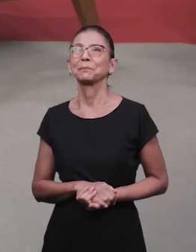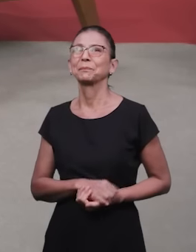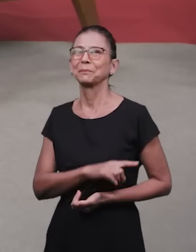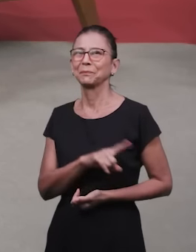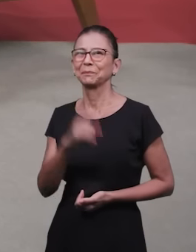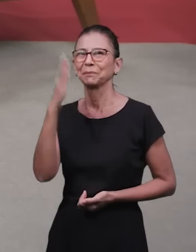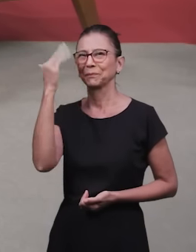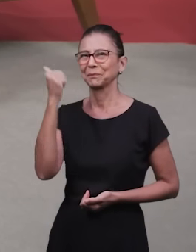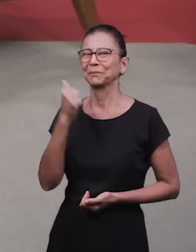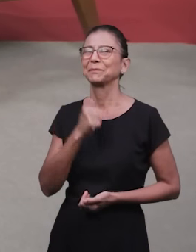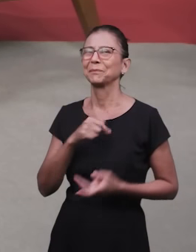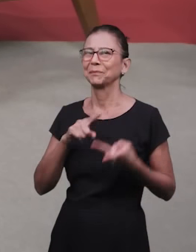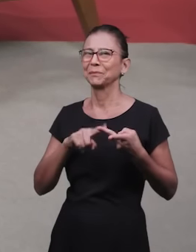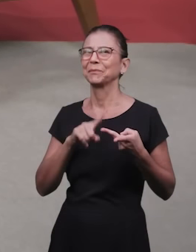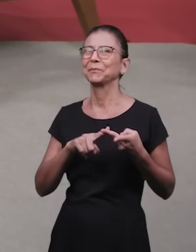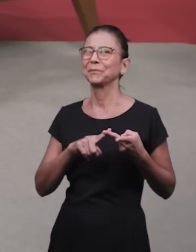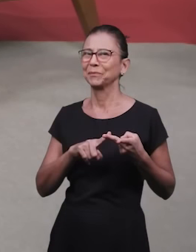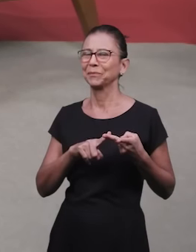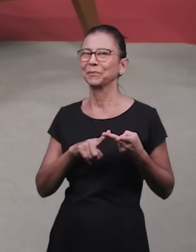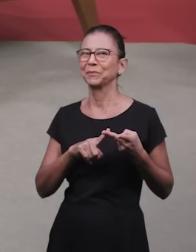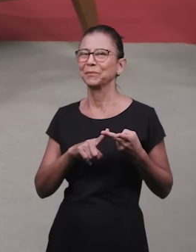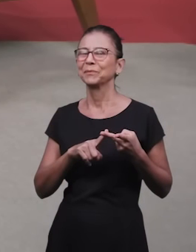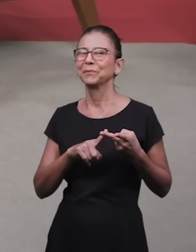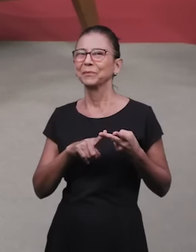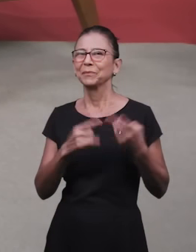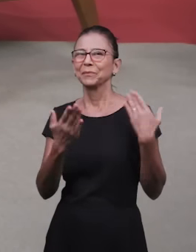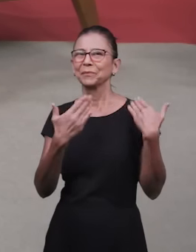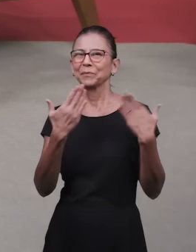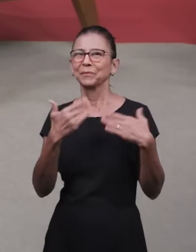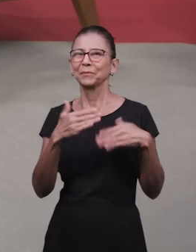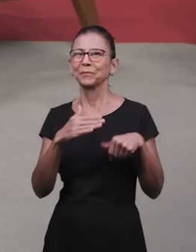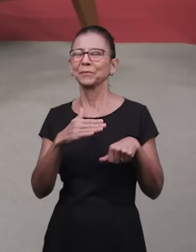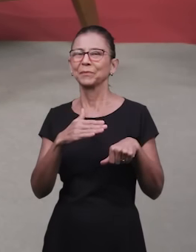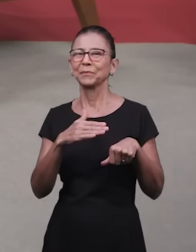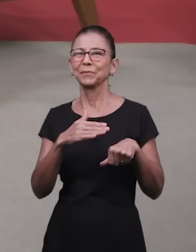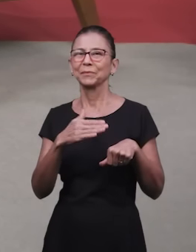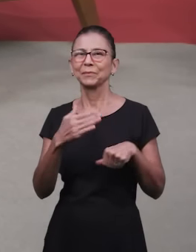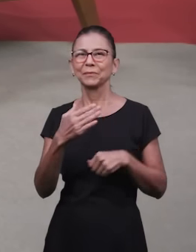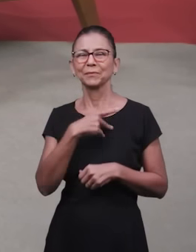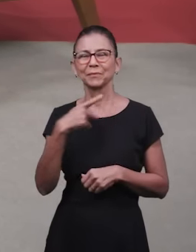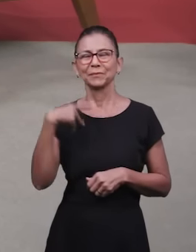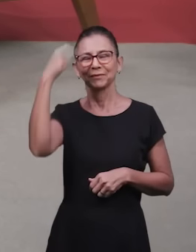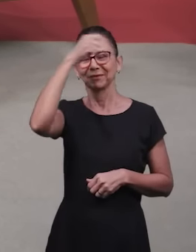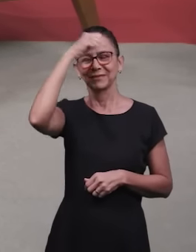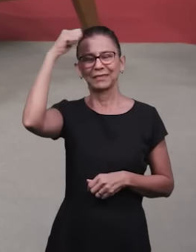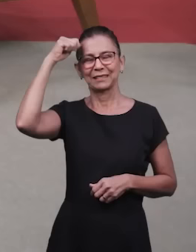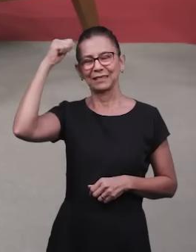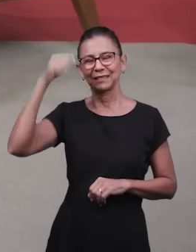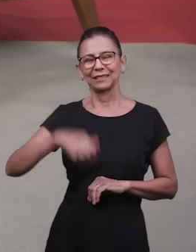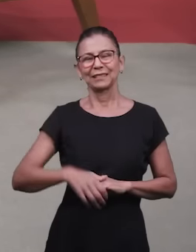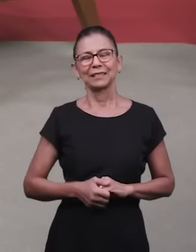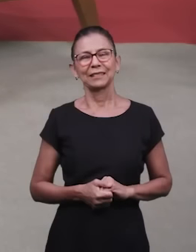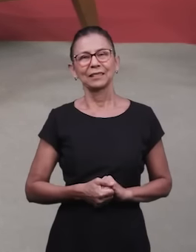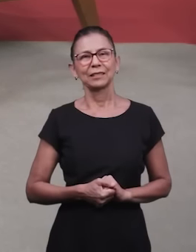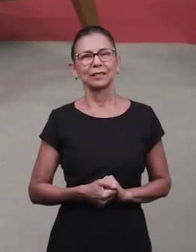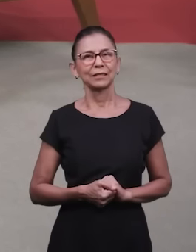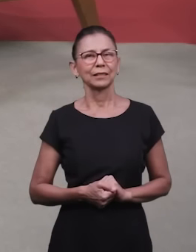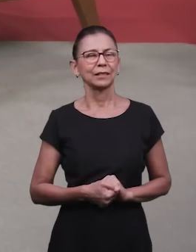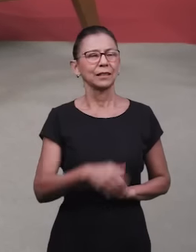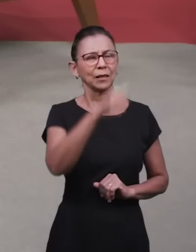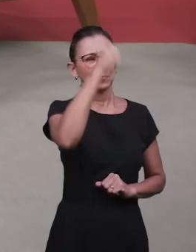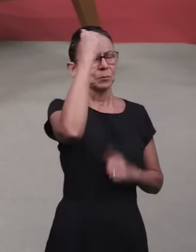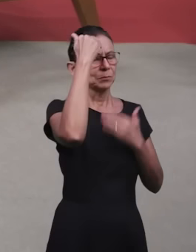pastor Amadeu ia trazer aqui e foi o que ele escreveu na sua participação. Muito bom. Bom, a gente está chegando ao final do quadro.